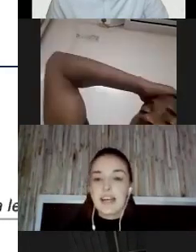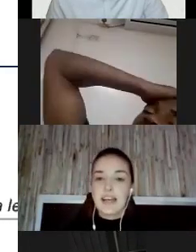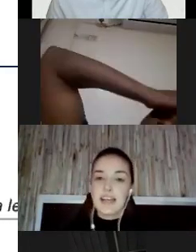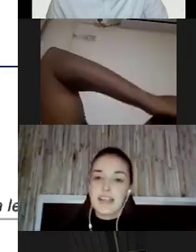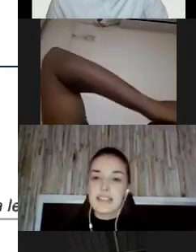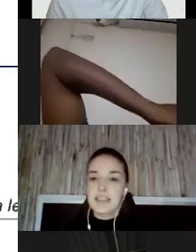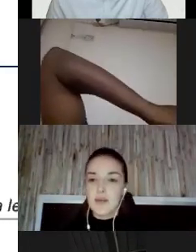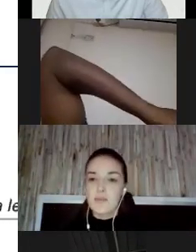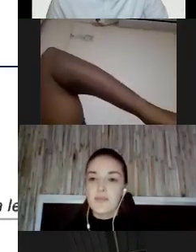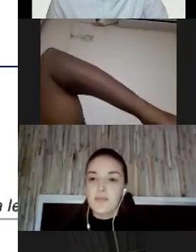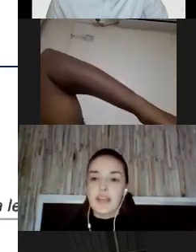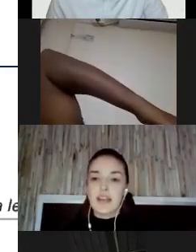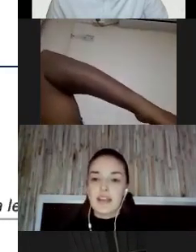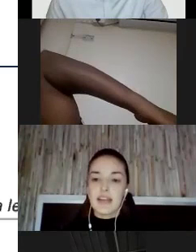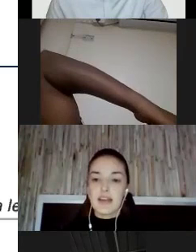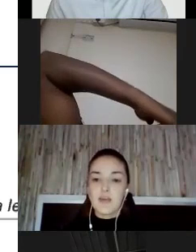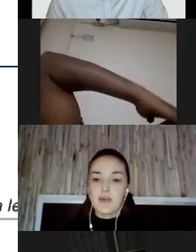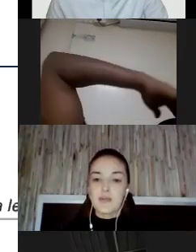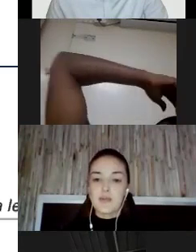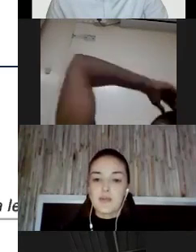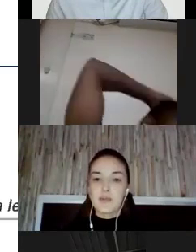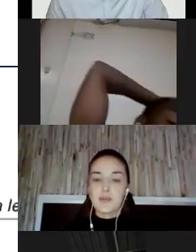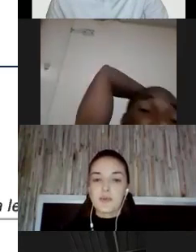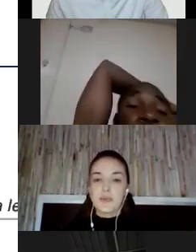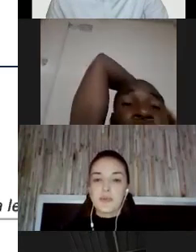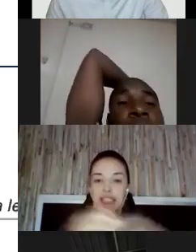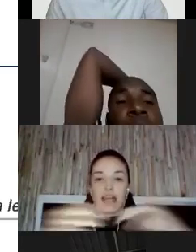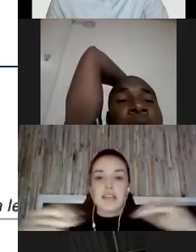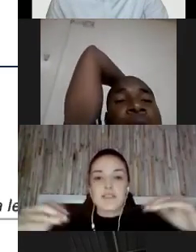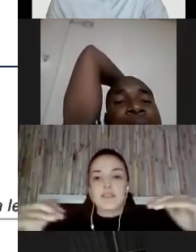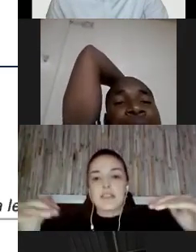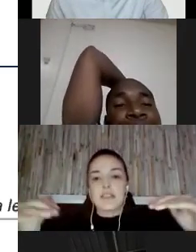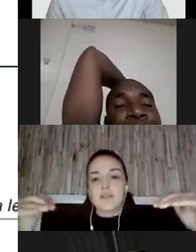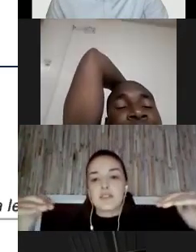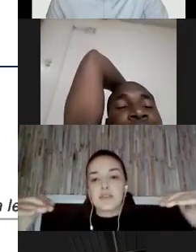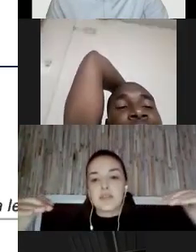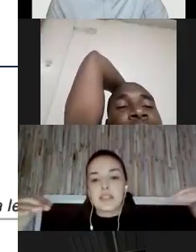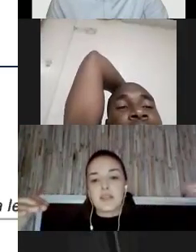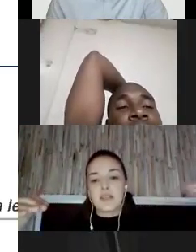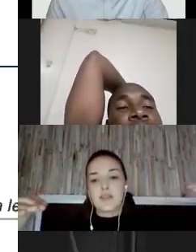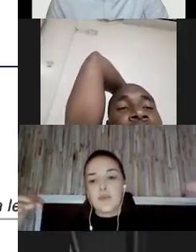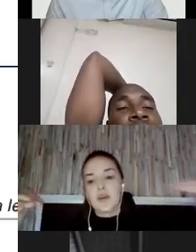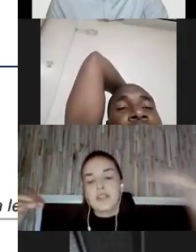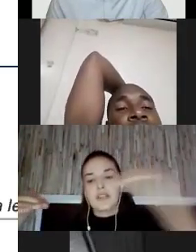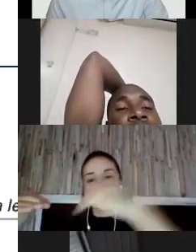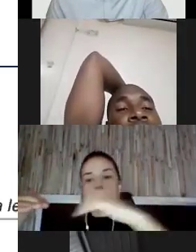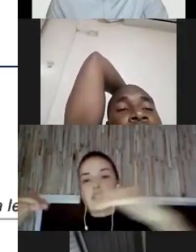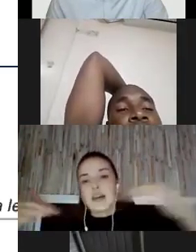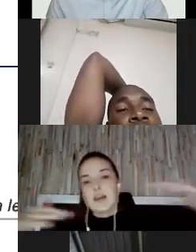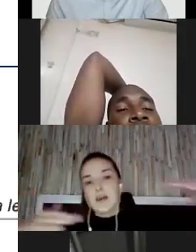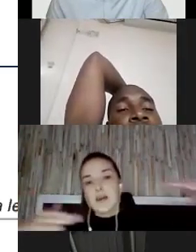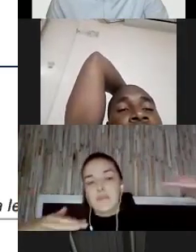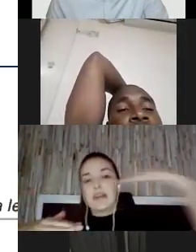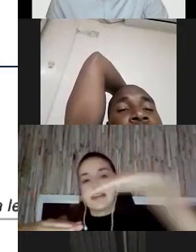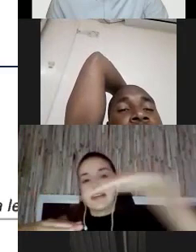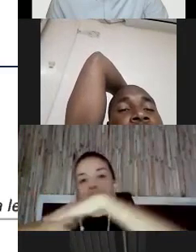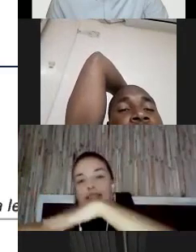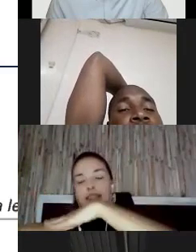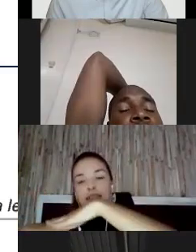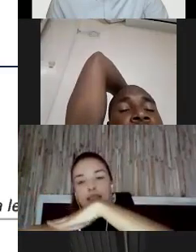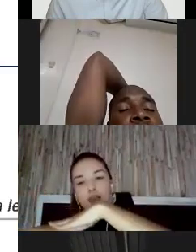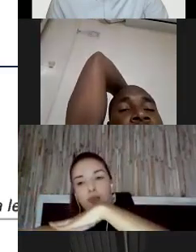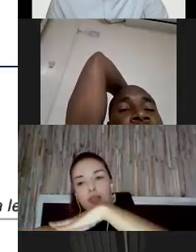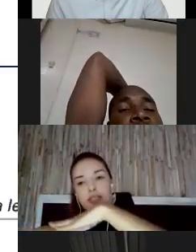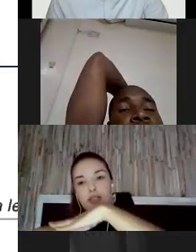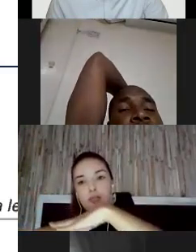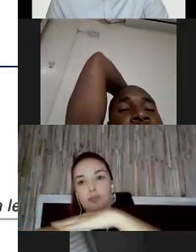Já a regressão, ela é quando, nesse caso, está mostrando o exemplo em que o aporte sedimentar ganha da